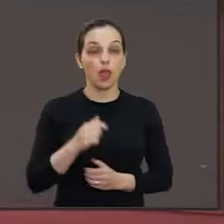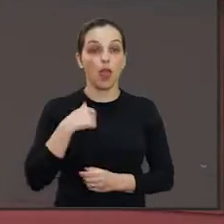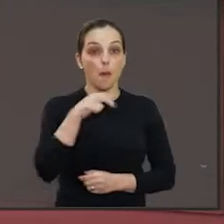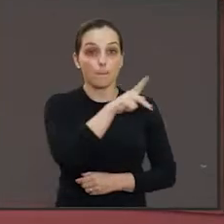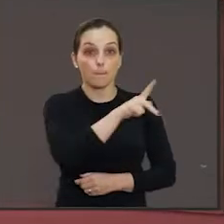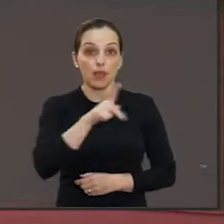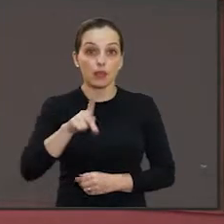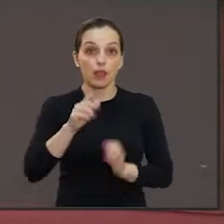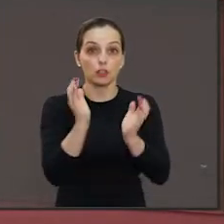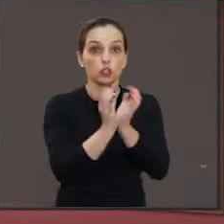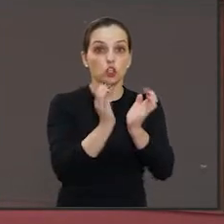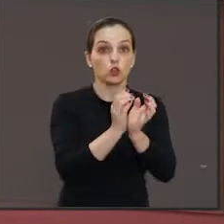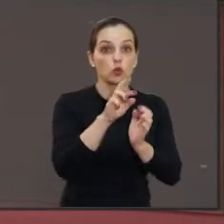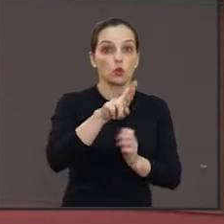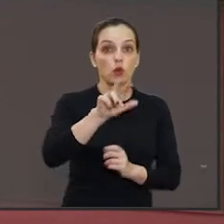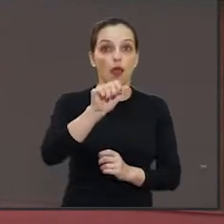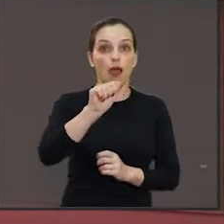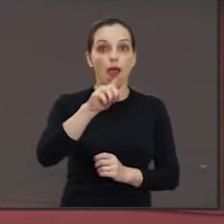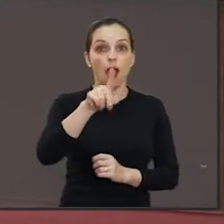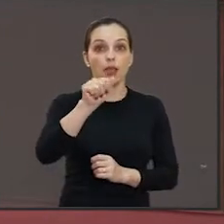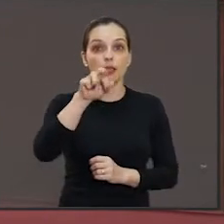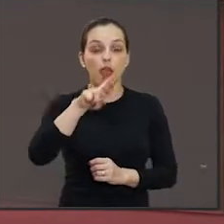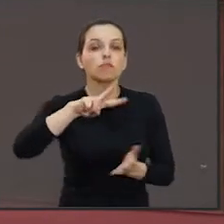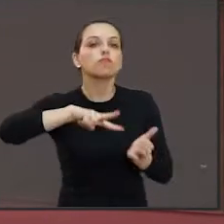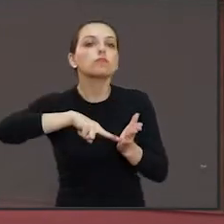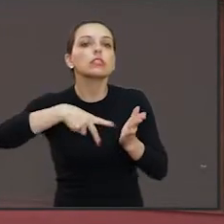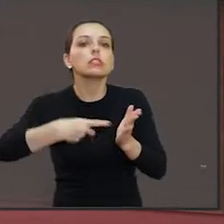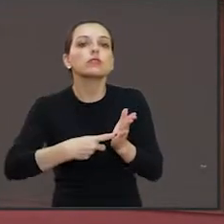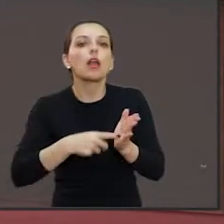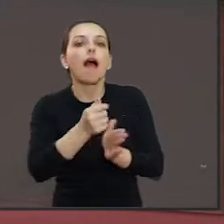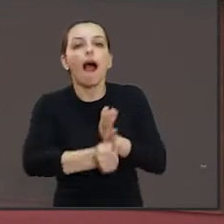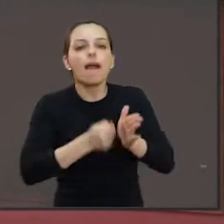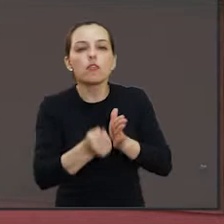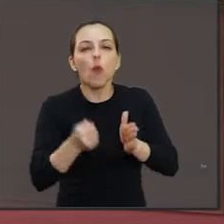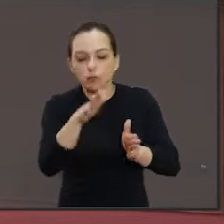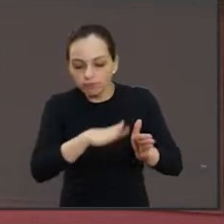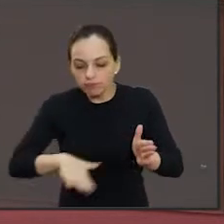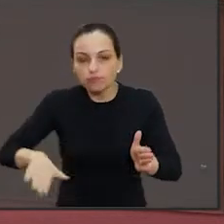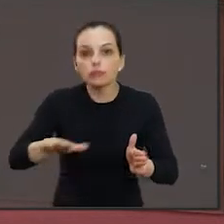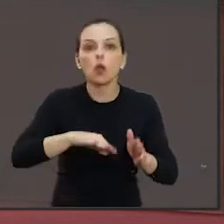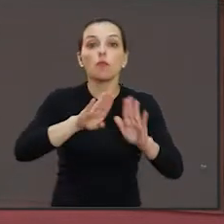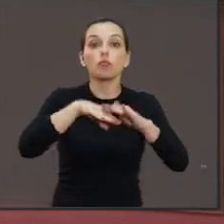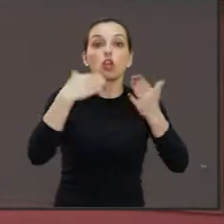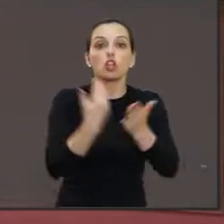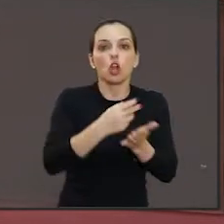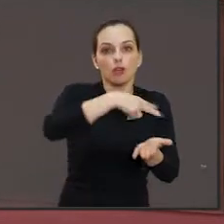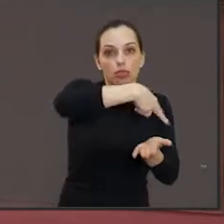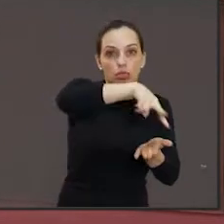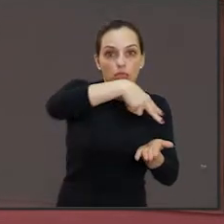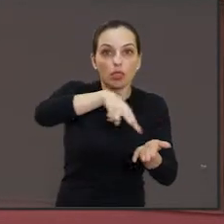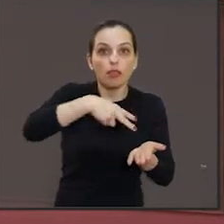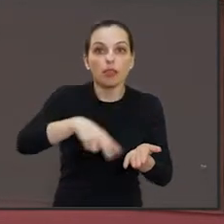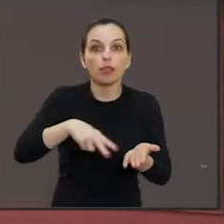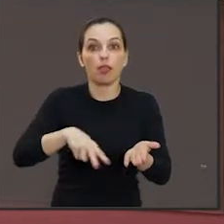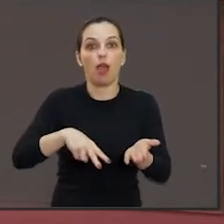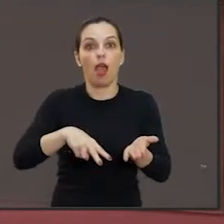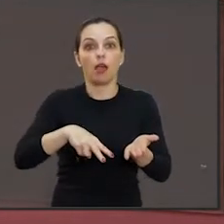Eu sou presidente da Radar. A Radar é a rede de escolas de dança de Araraquara e da região.